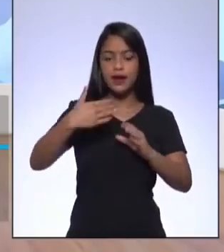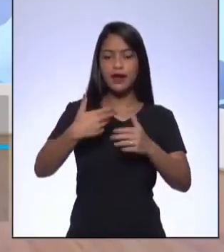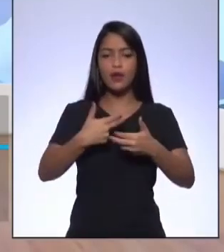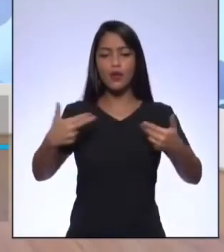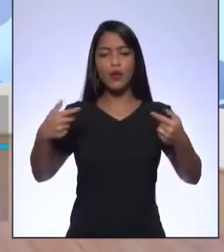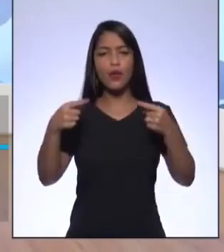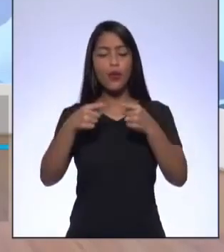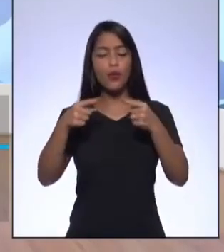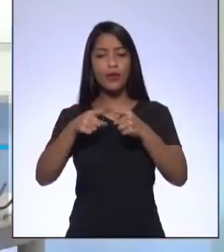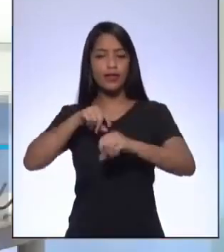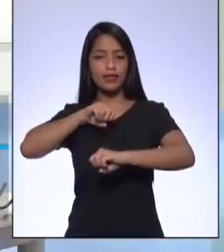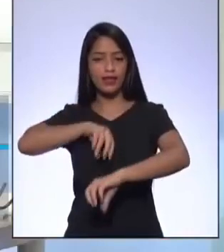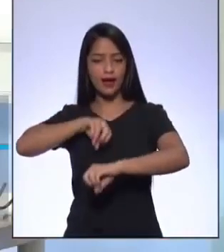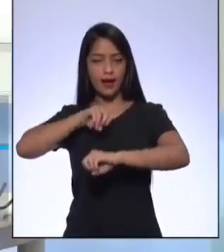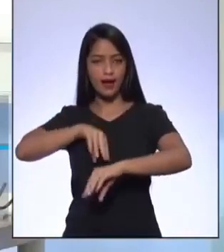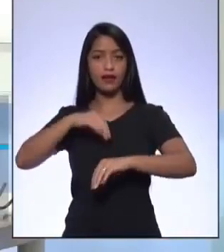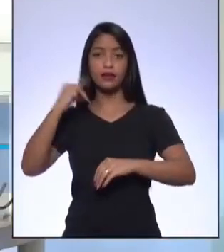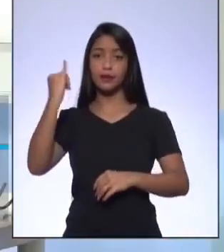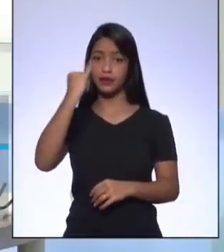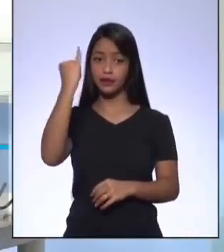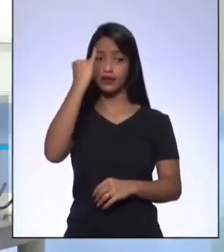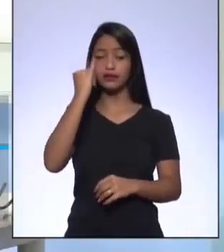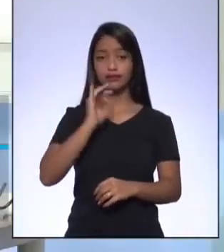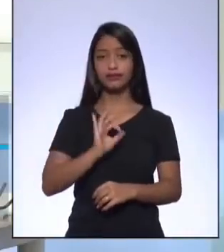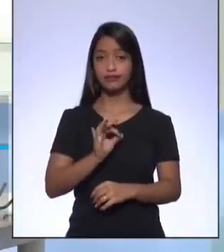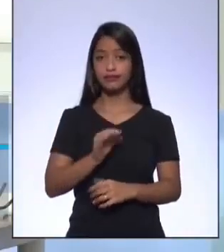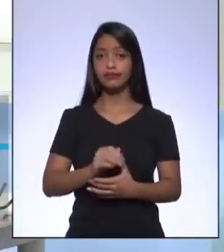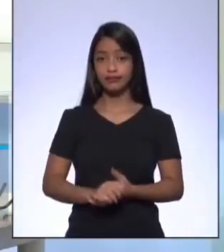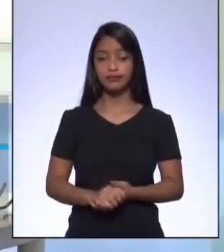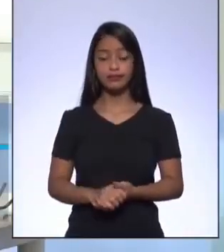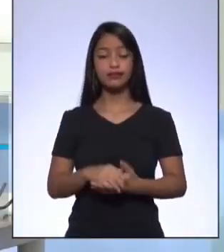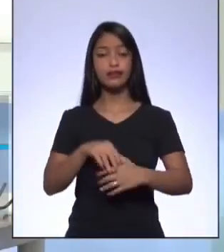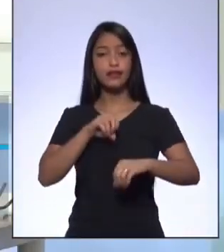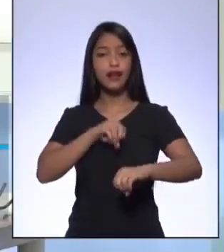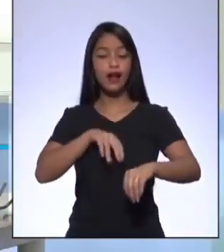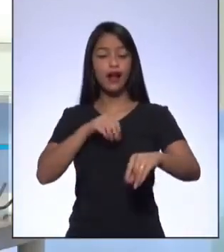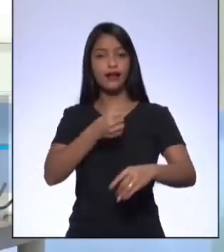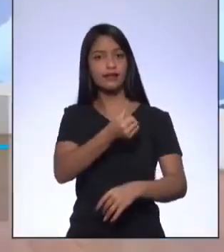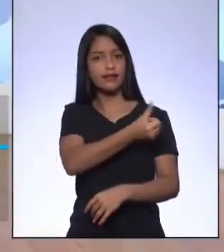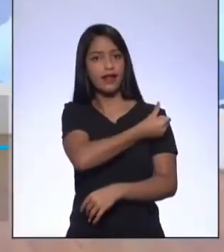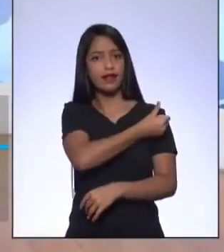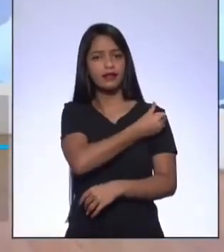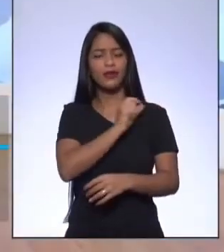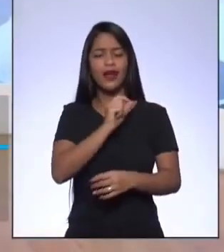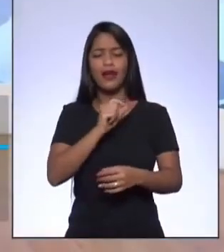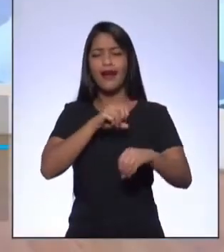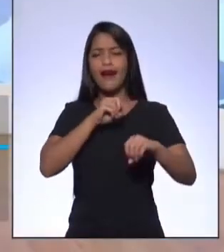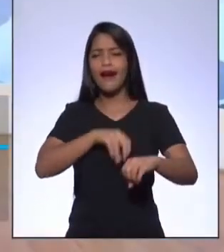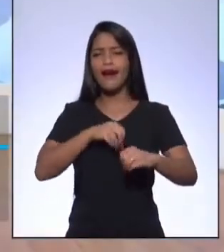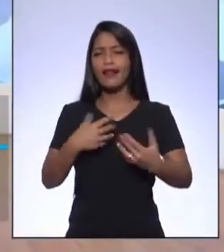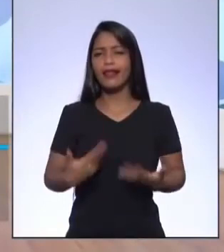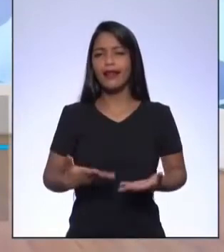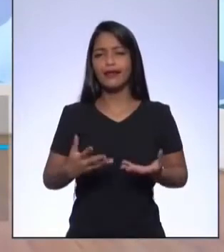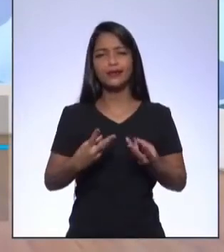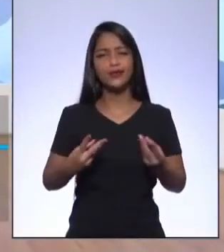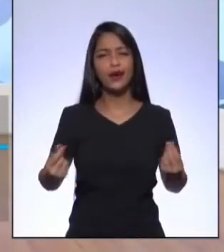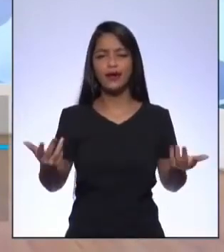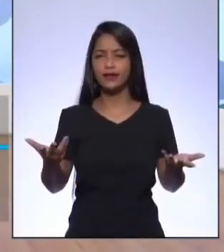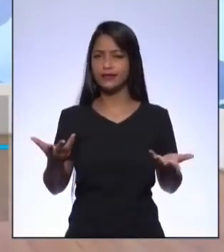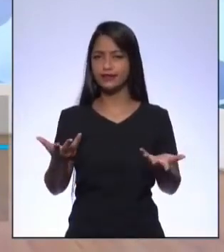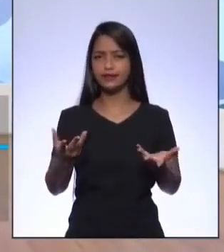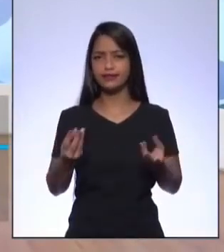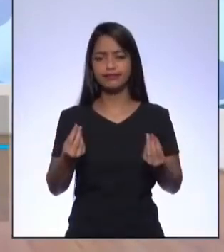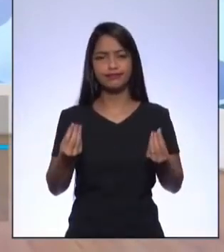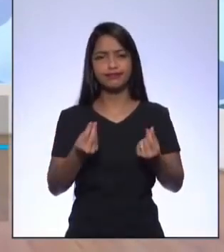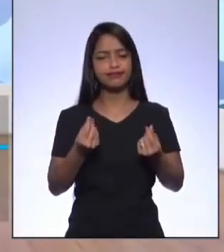do conceito que a gente propõe da aula. A aula do sexto ano, né, Jonas? São aulas suaves, são aulas leves, né? Não vejo essa aula